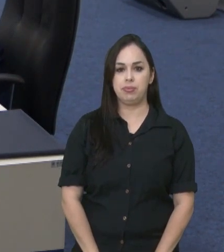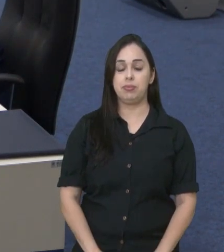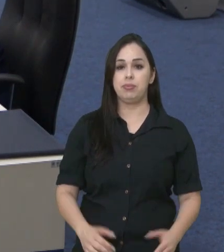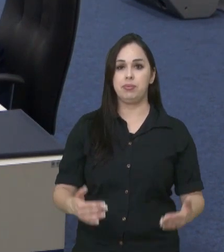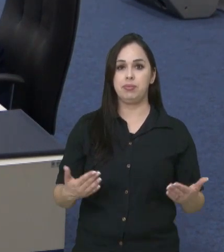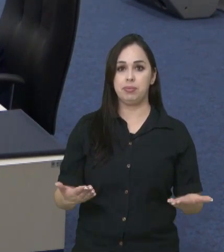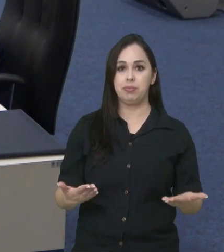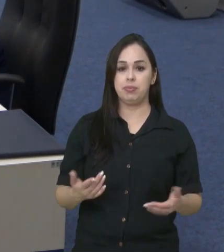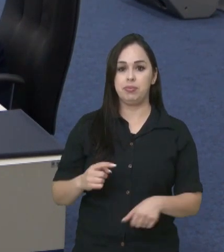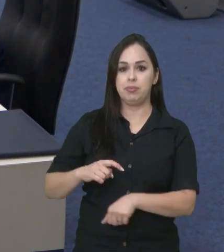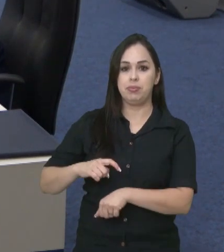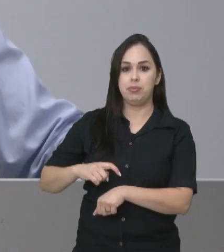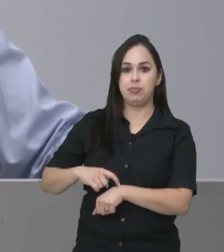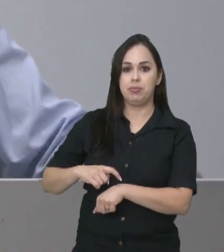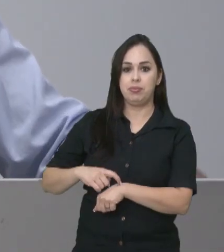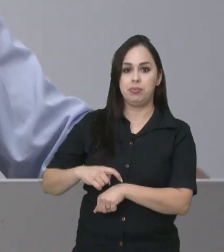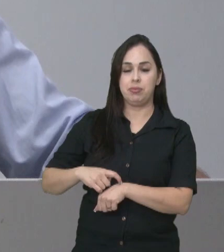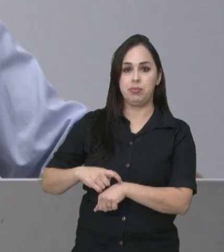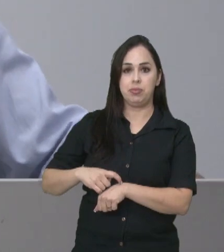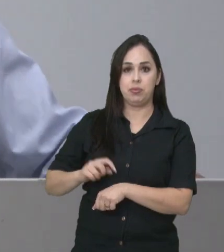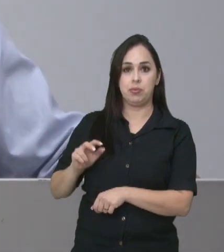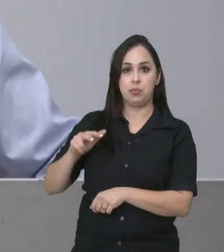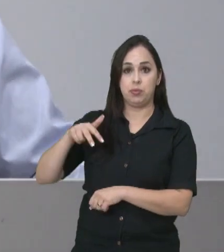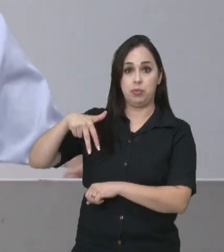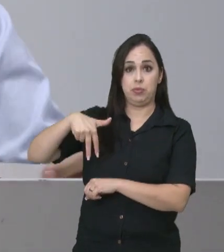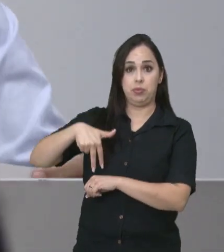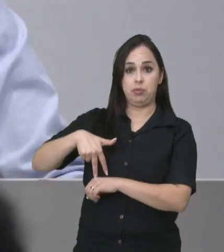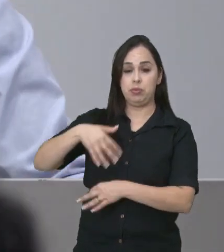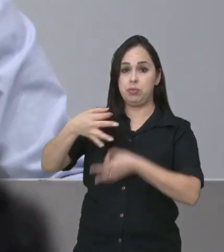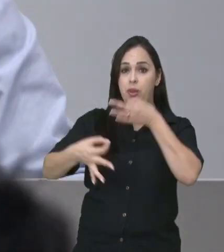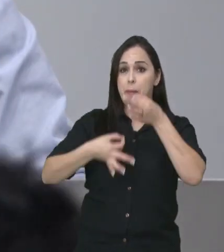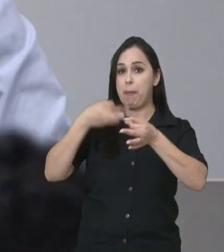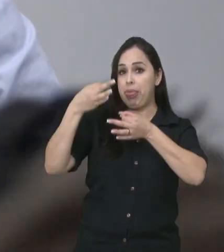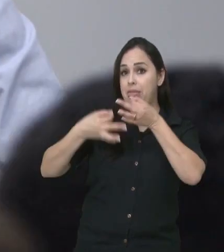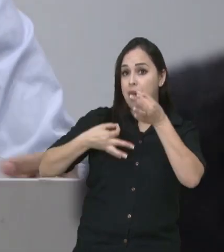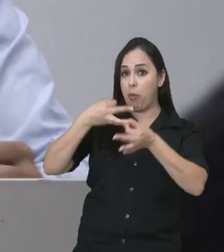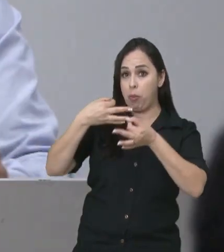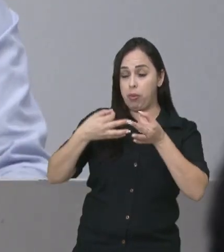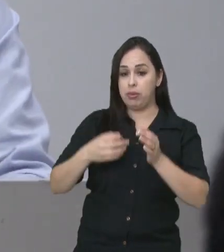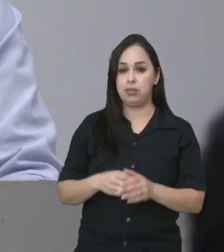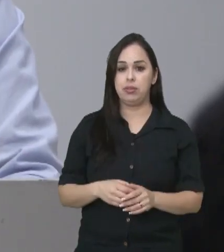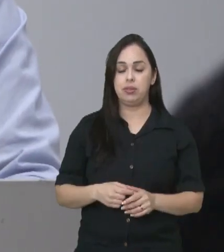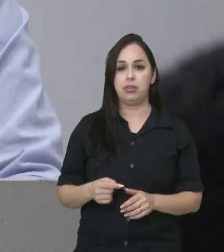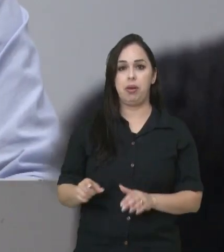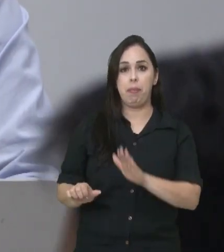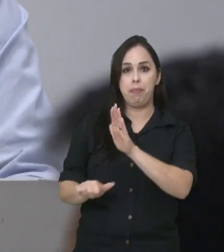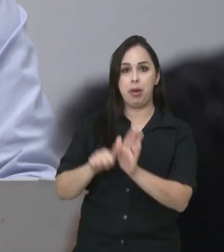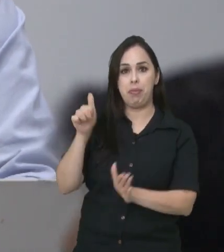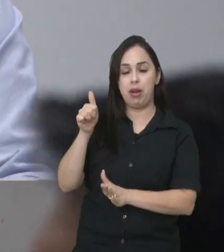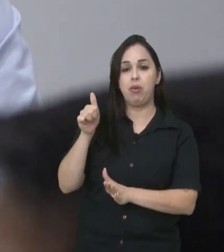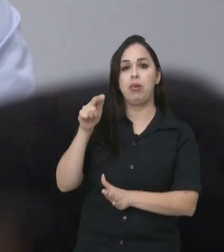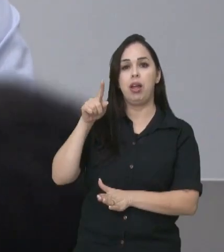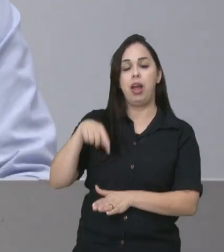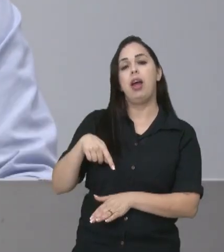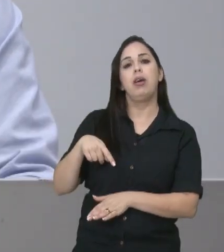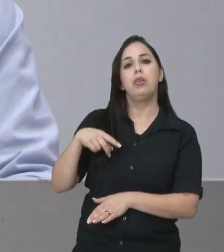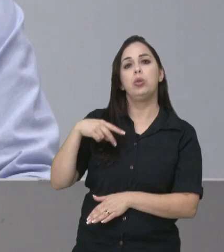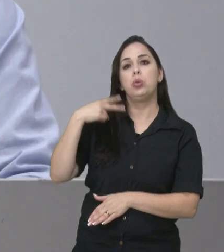Vamos então passar para o Pinga Fogo. Primeiro vereador inscrito é o vereador